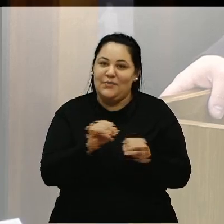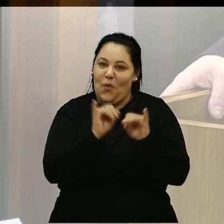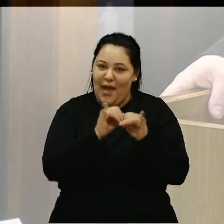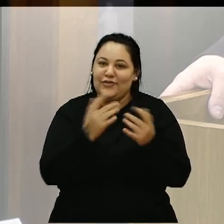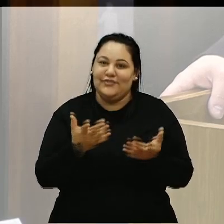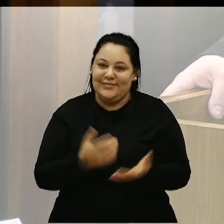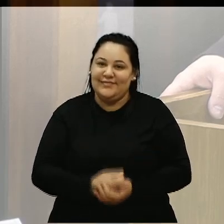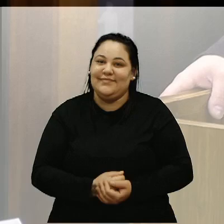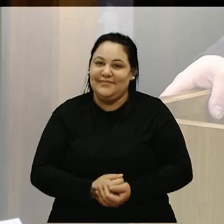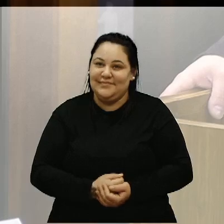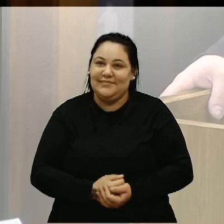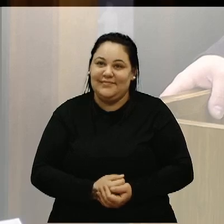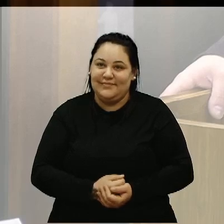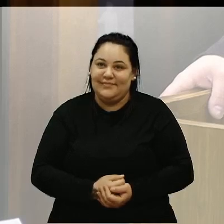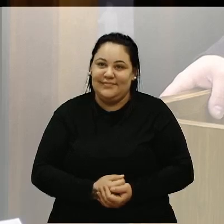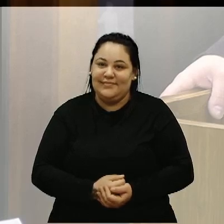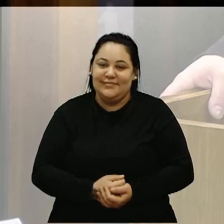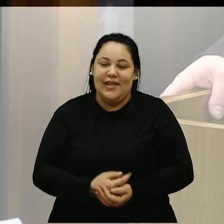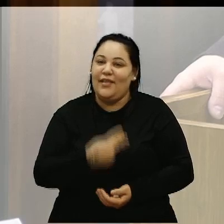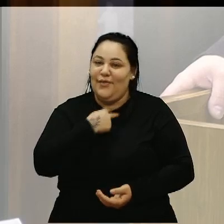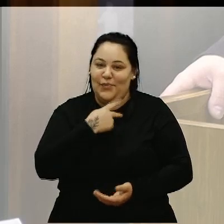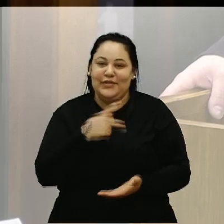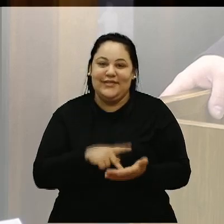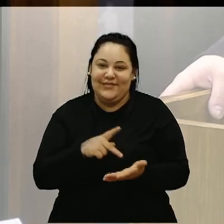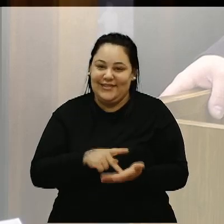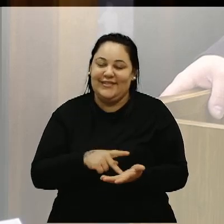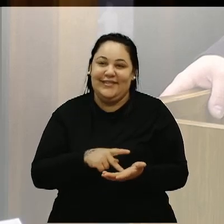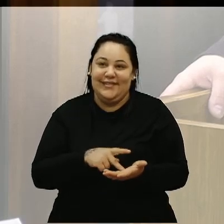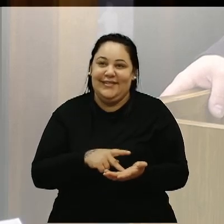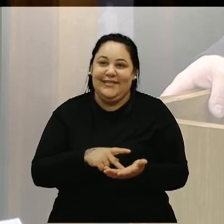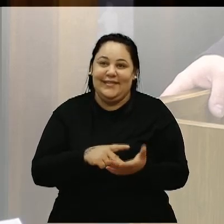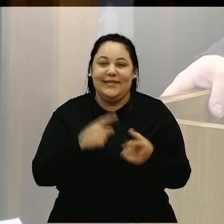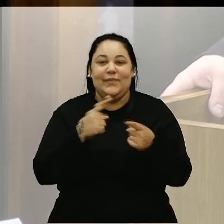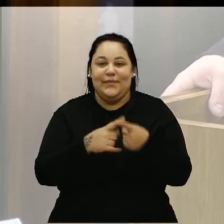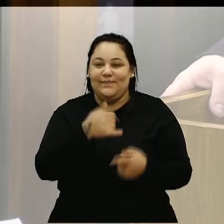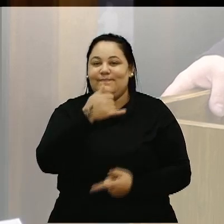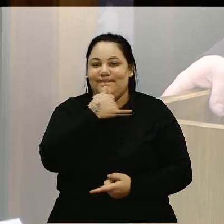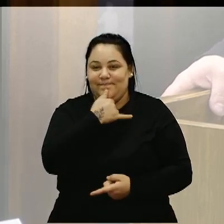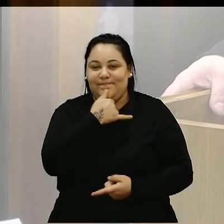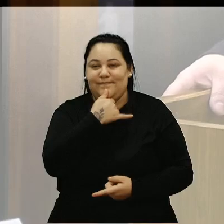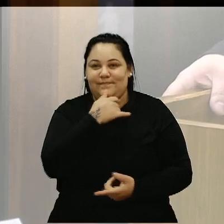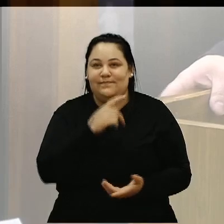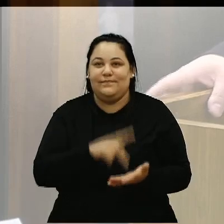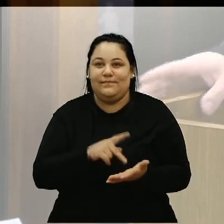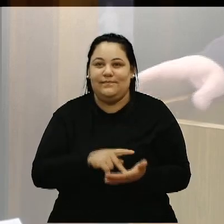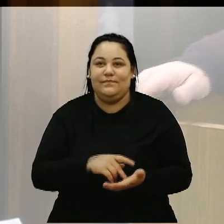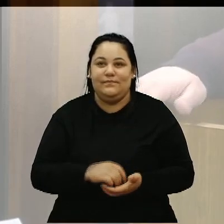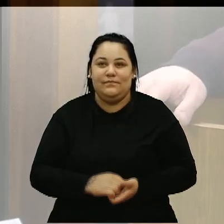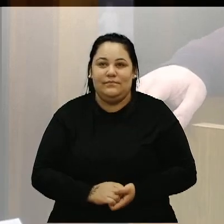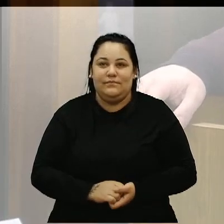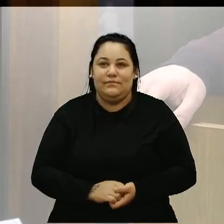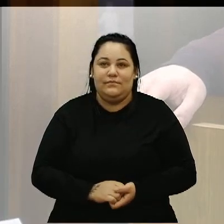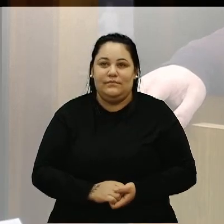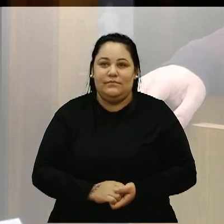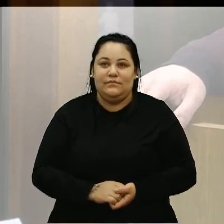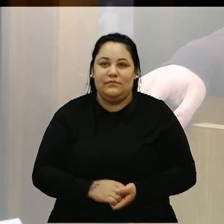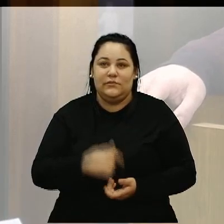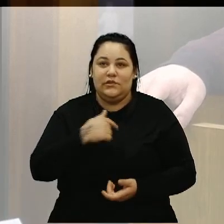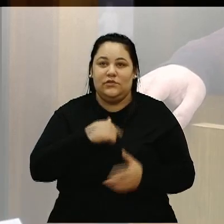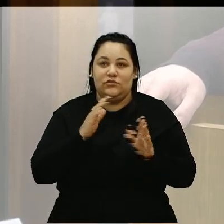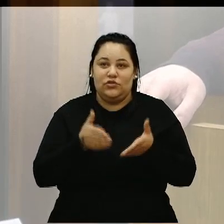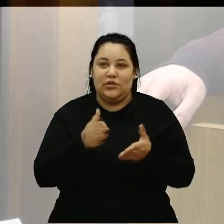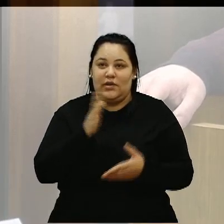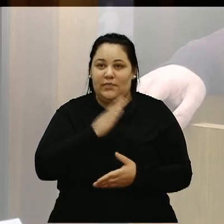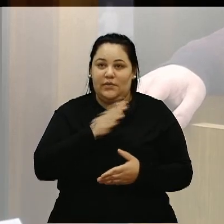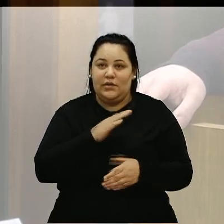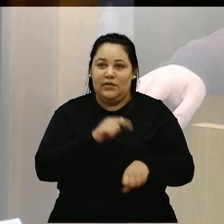palhaçada. Não pode ser verdade. Porque é triste. É triste. Eu já, de imediato, também tá